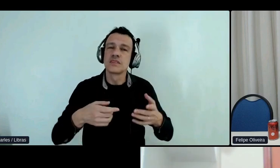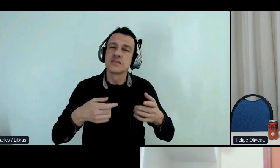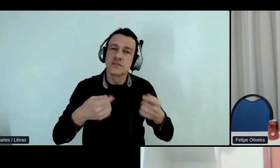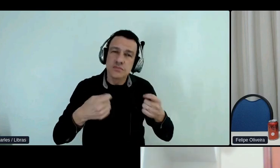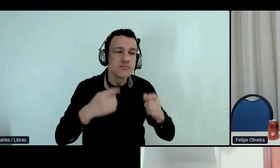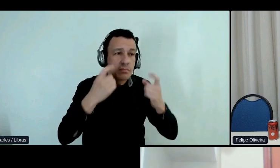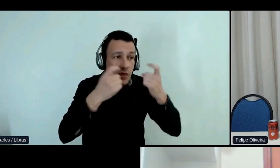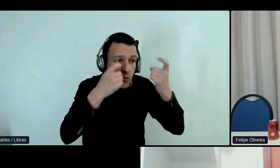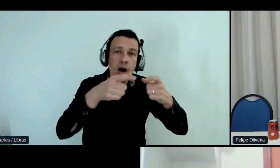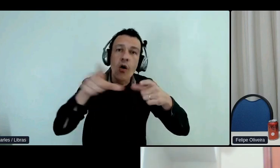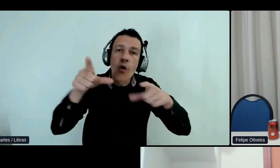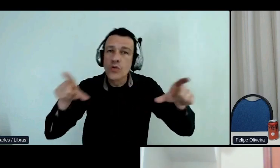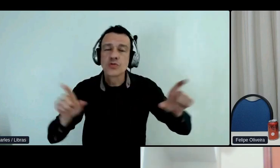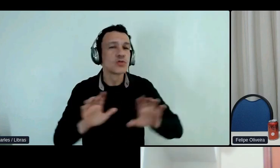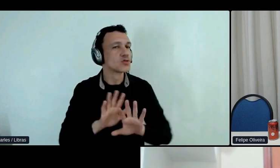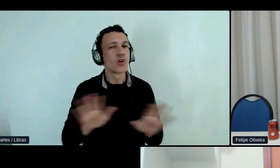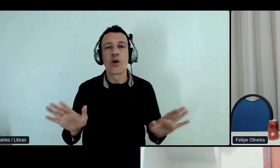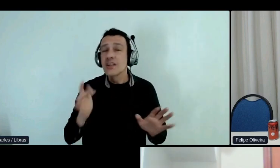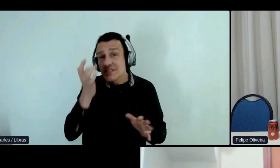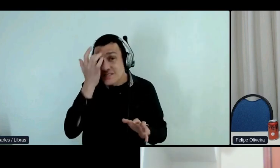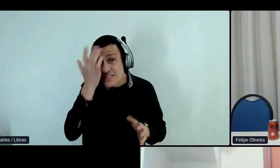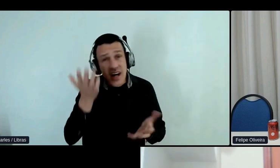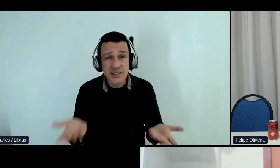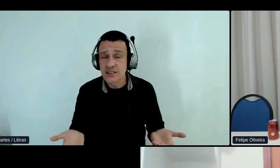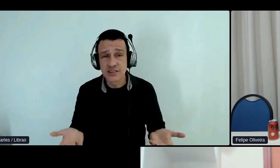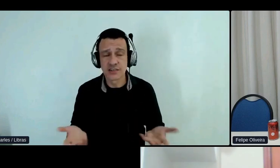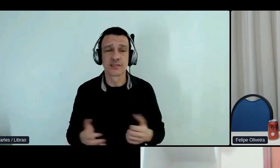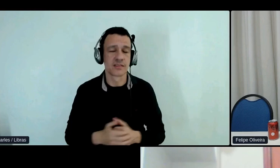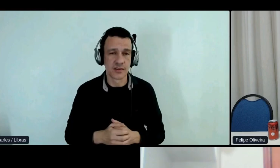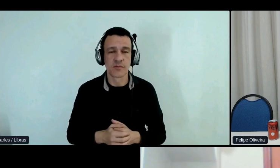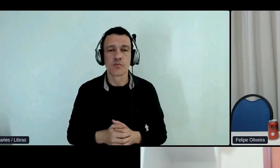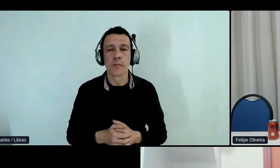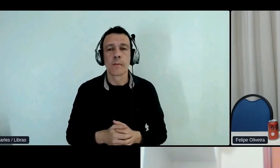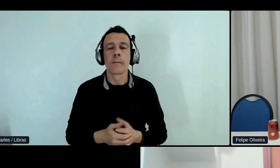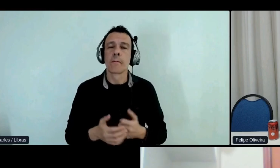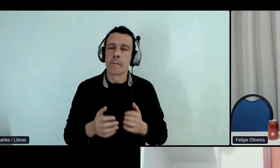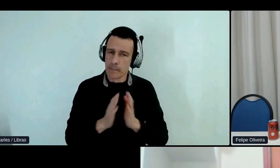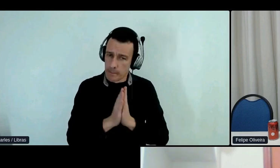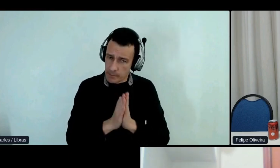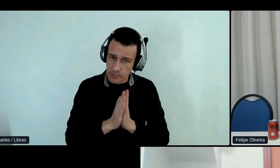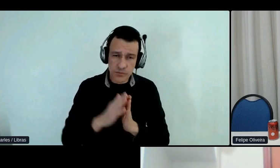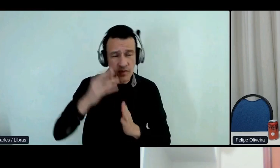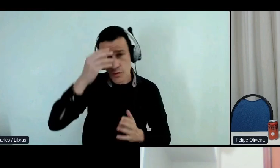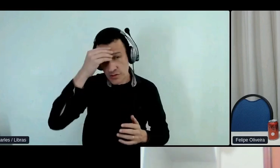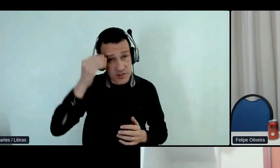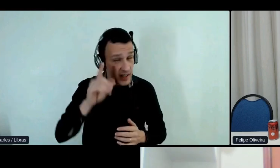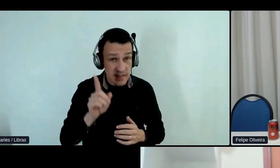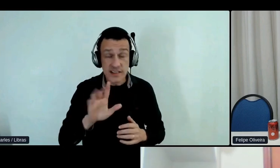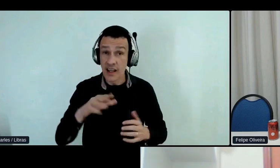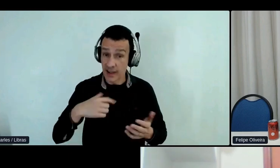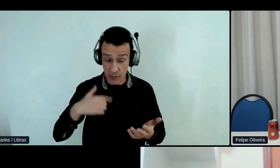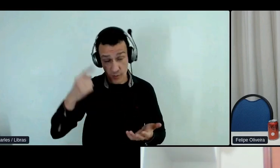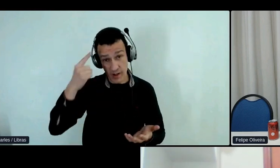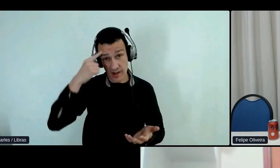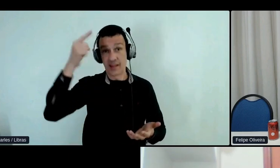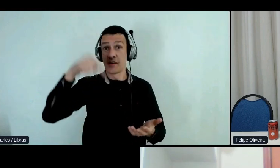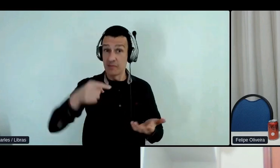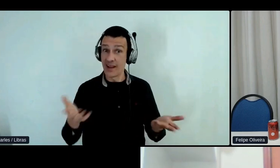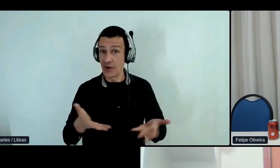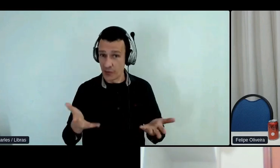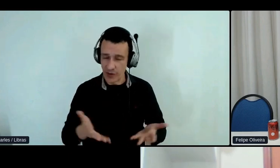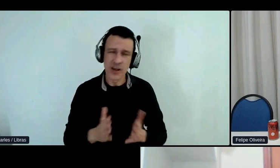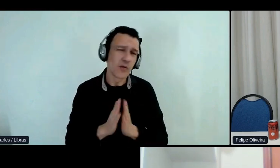direto. E de novo, né? A gente não está complicando nada. Estamos só falando, cara, se preocupe mais com as pessoas. Né? Tão simples quanto isso. Lógico, executar